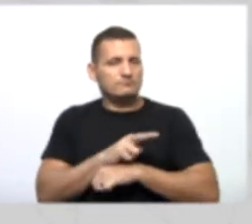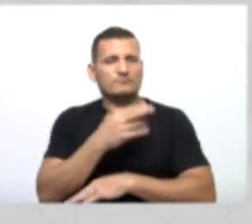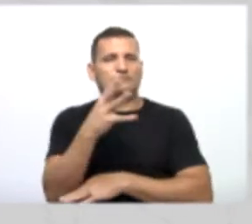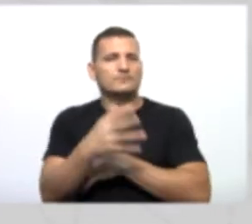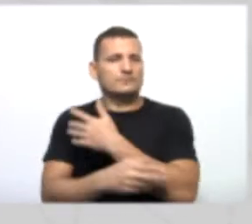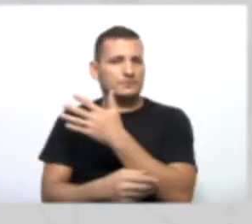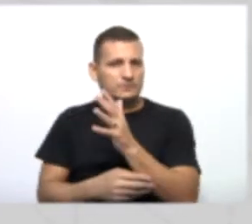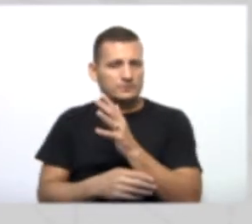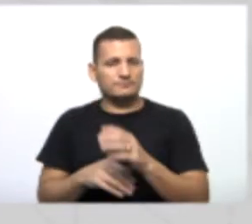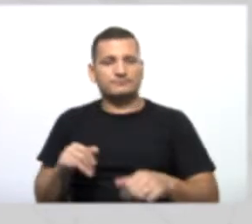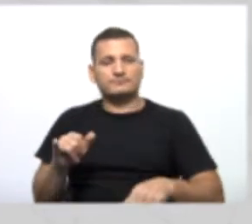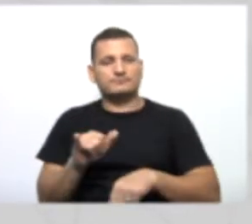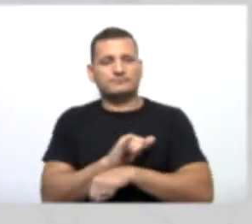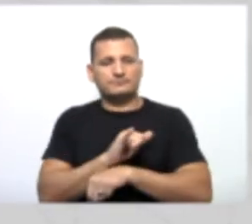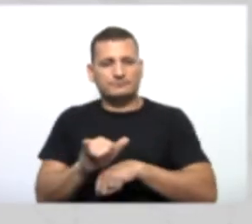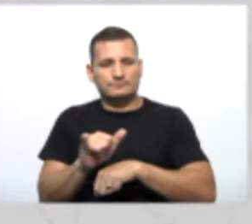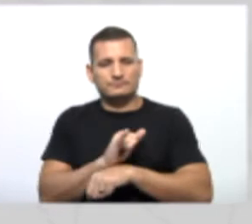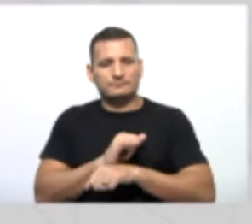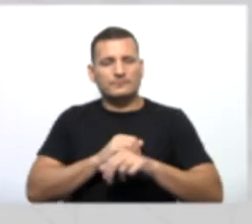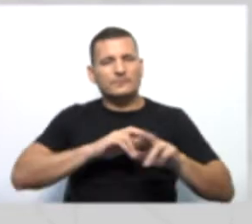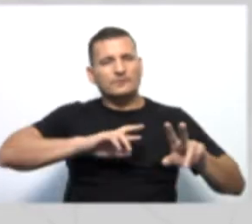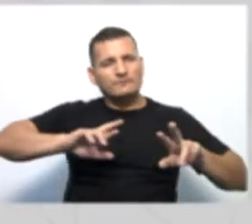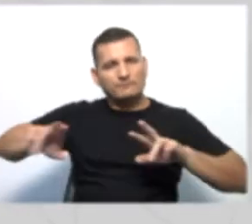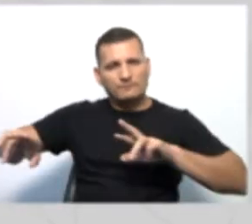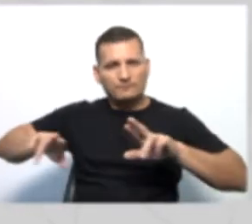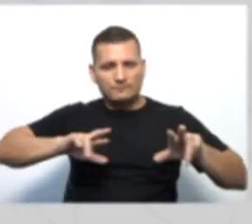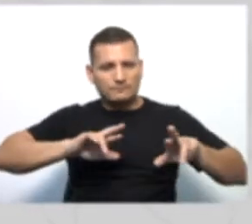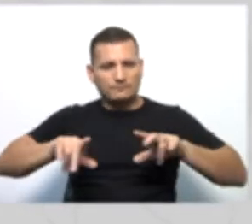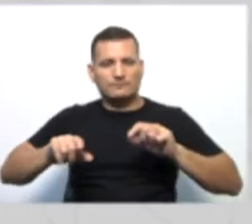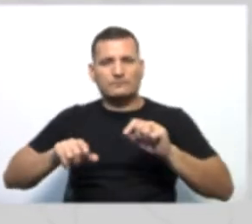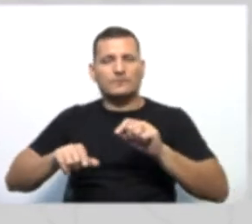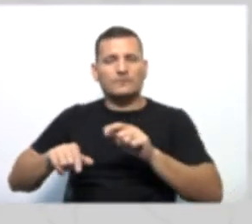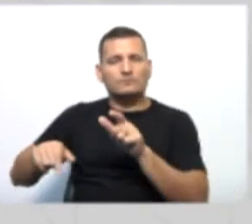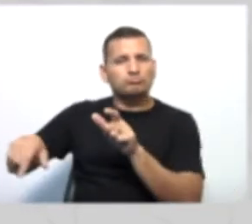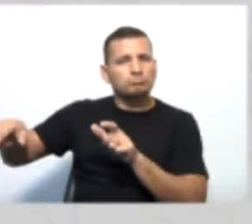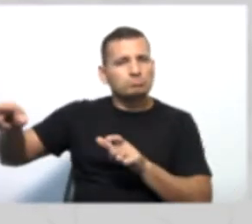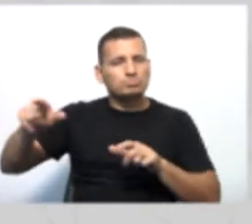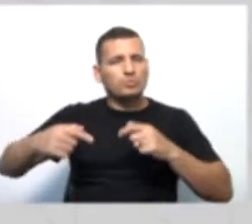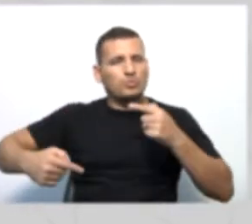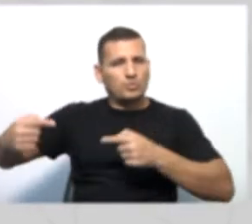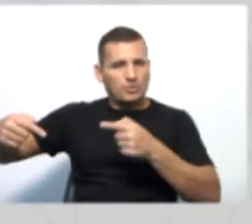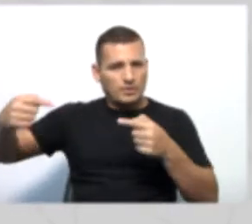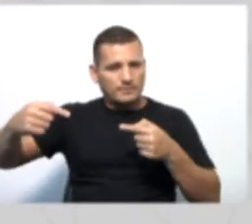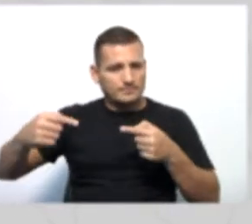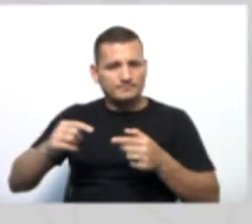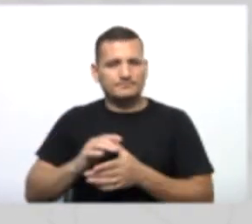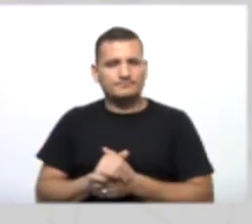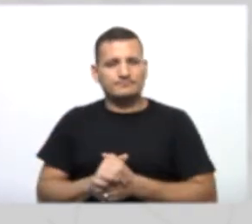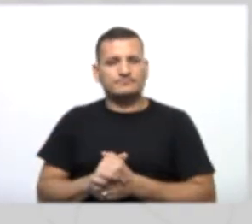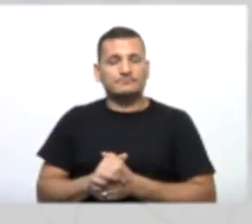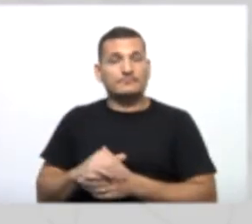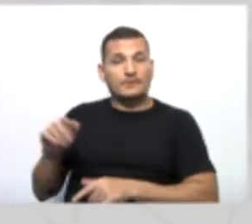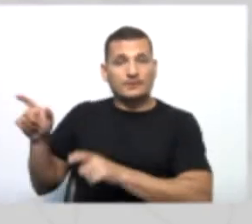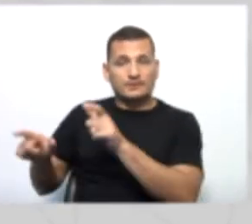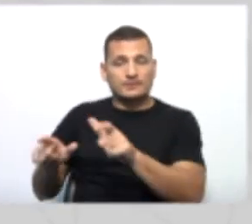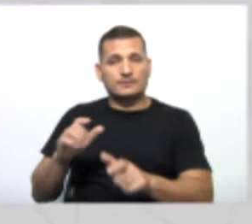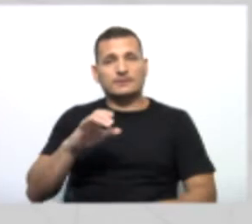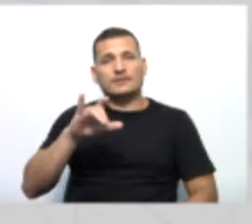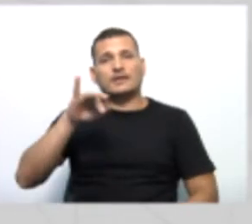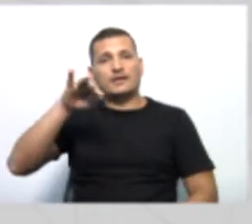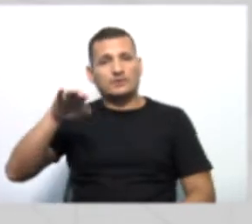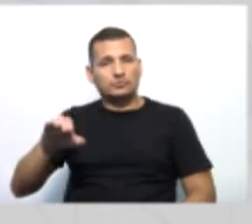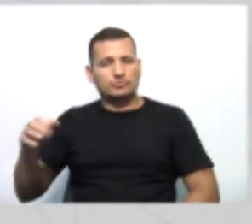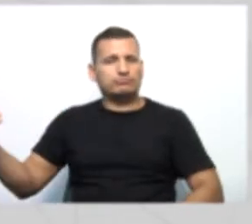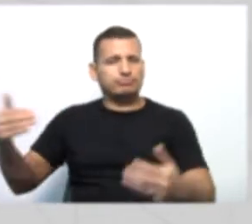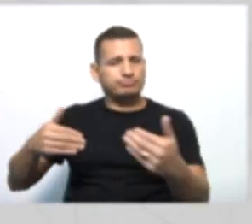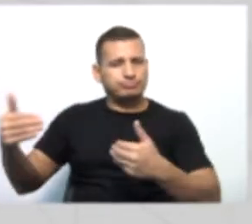ambiente. Estratégia de diferenciação com relação aos concorrentes, vamos ler. Demanda de cliente consumidor. A empresa que